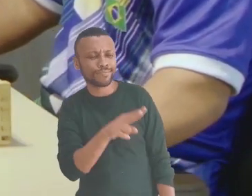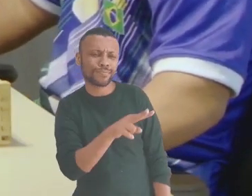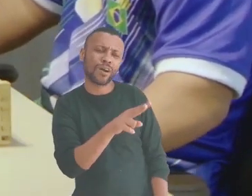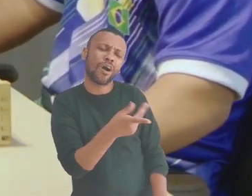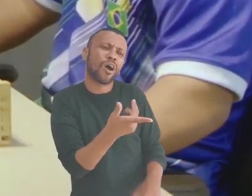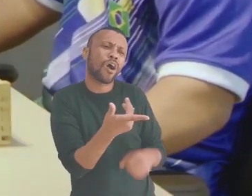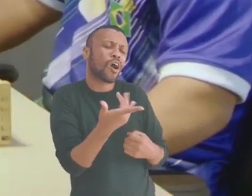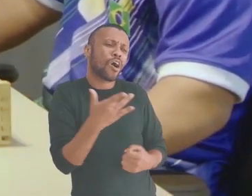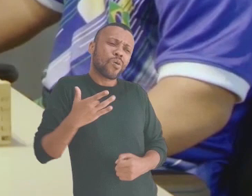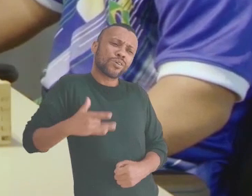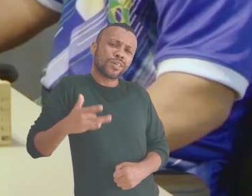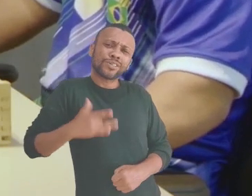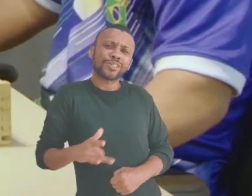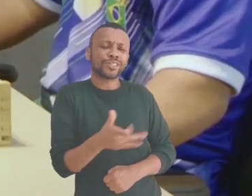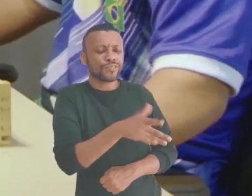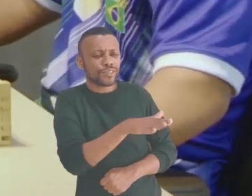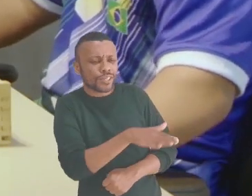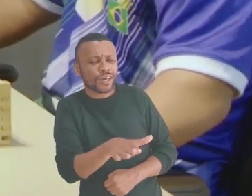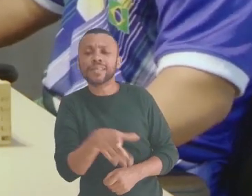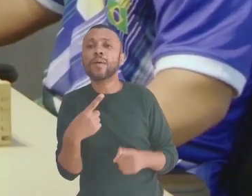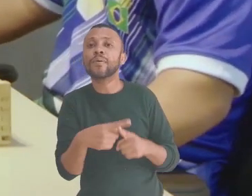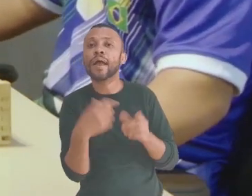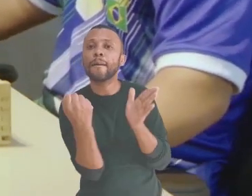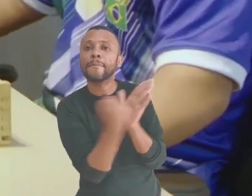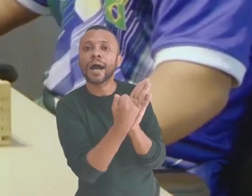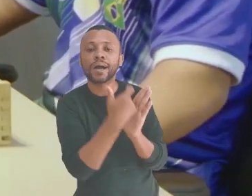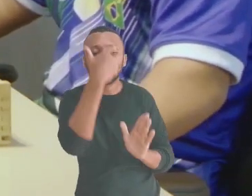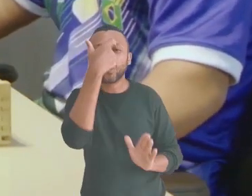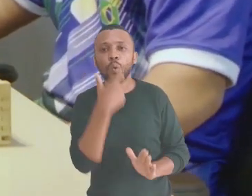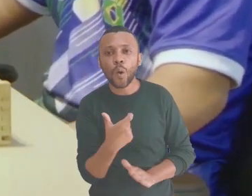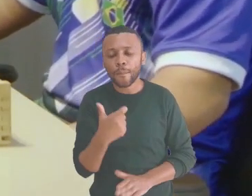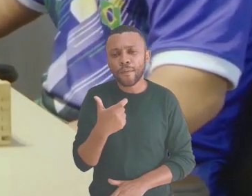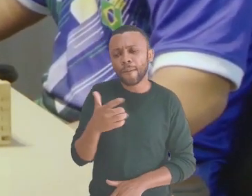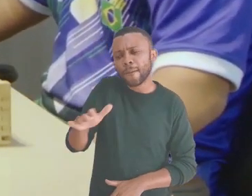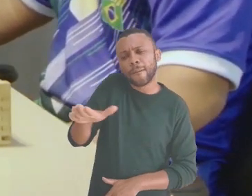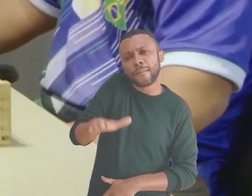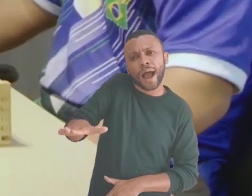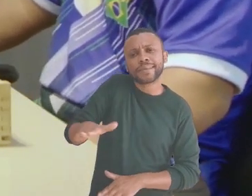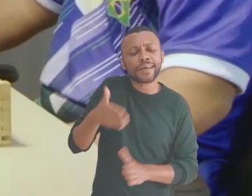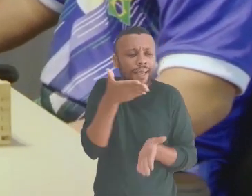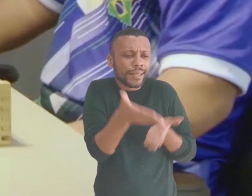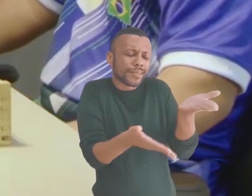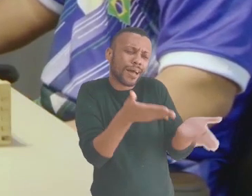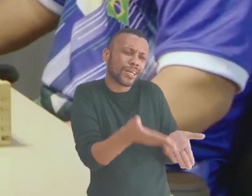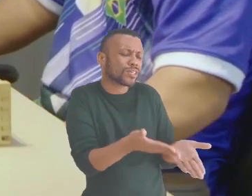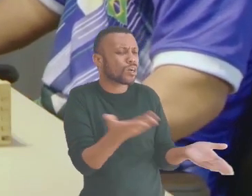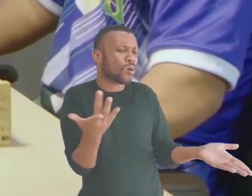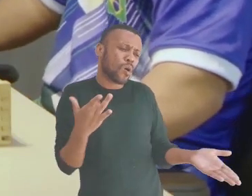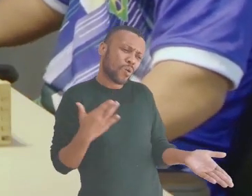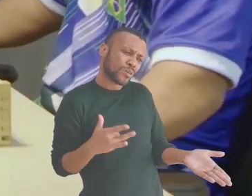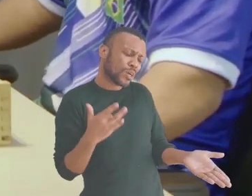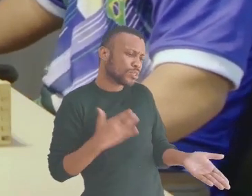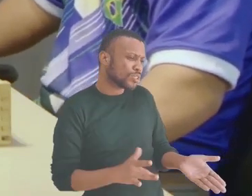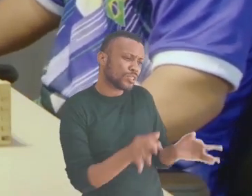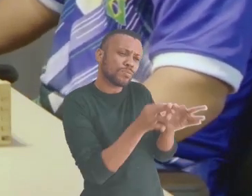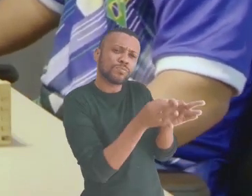crianças. Tá? Porque a baixa estatura, então trata como se fossem crianças. E nada, tá aqui uma pessoa que tem uma